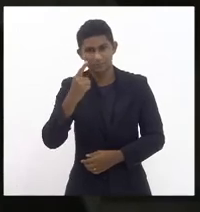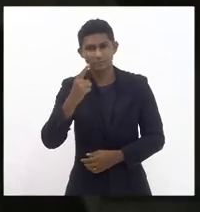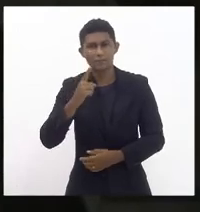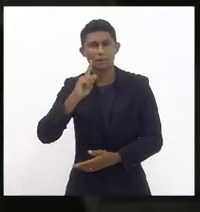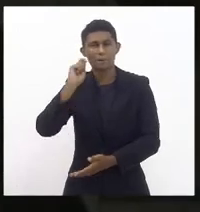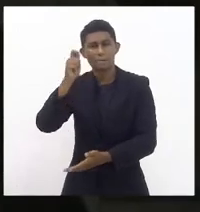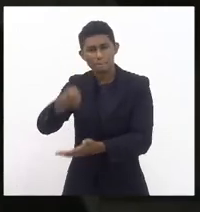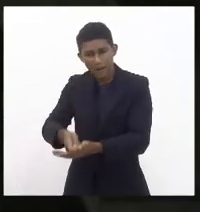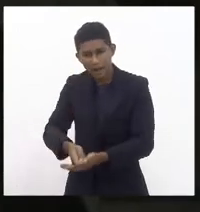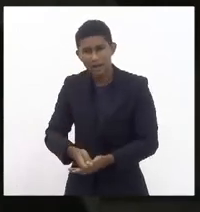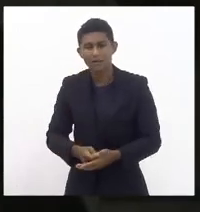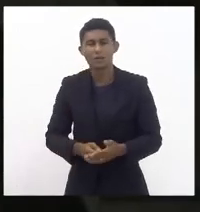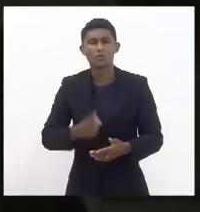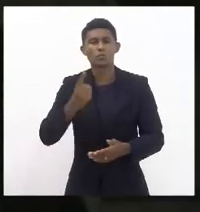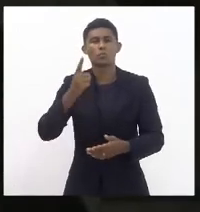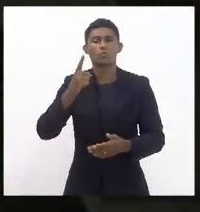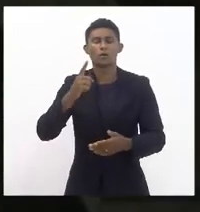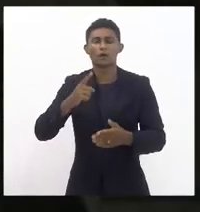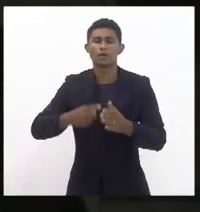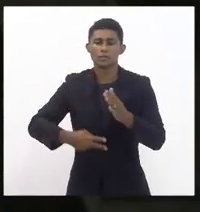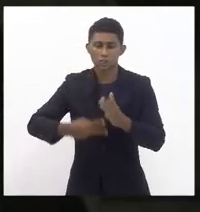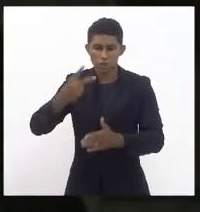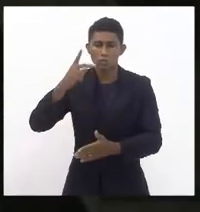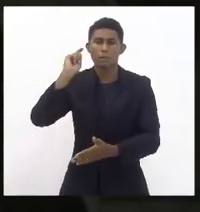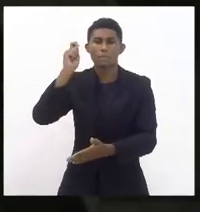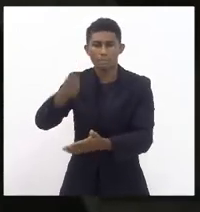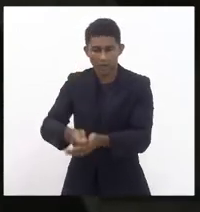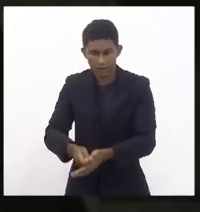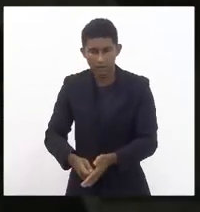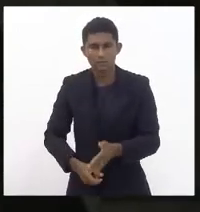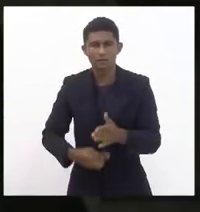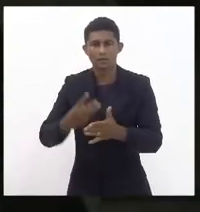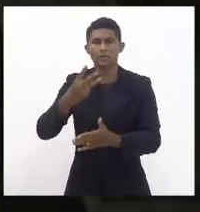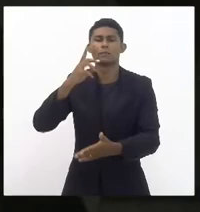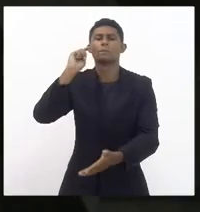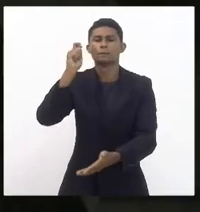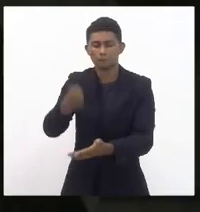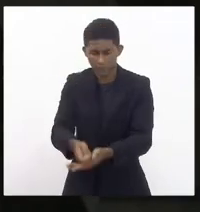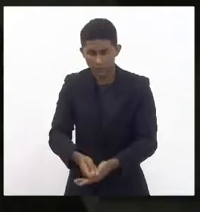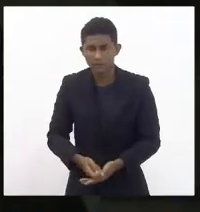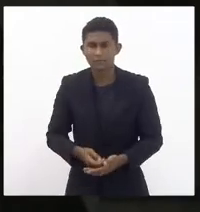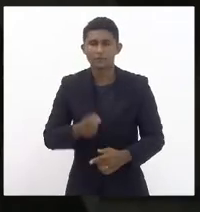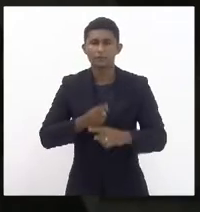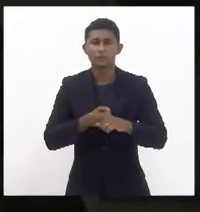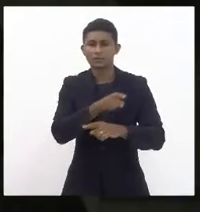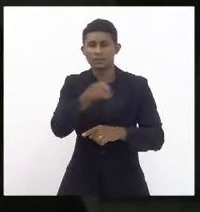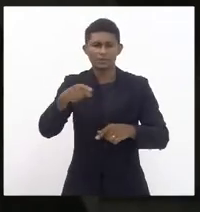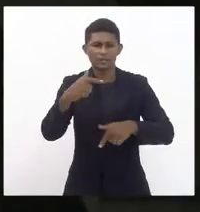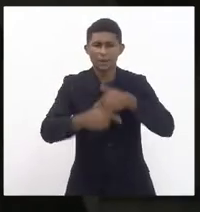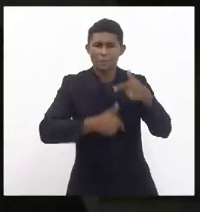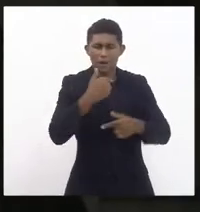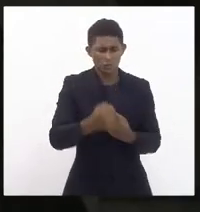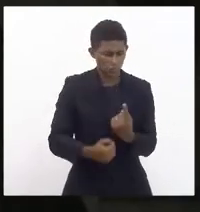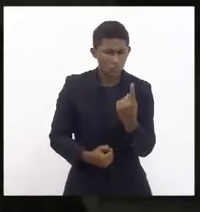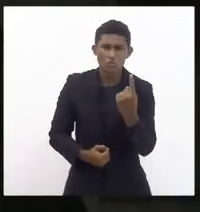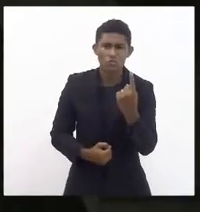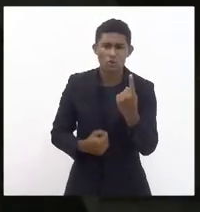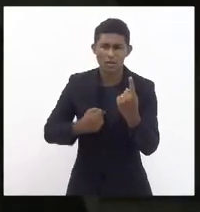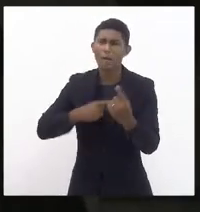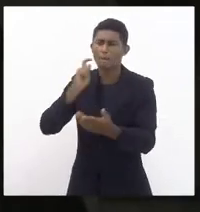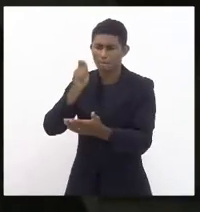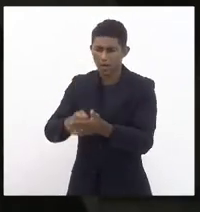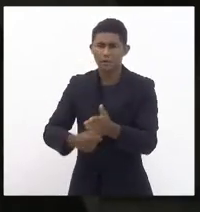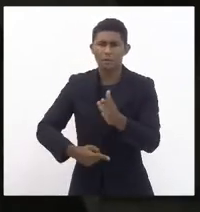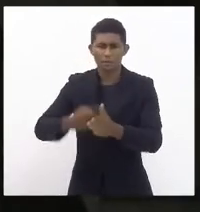que pagar dois três duas por serviços que são continuados deveria ser somente